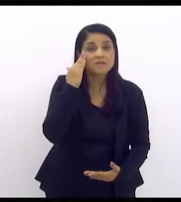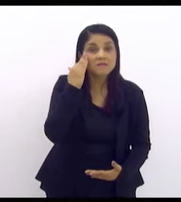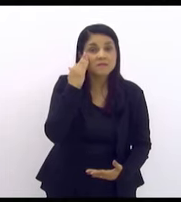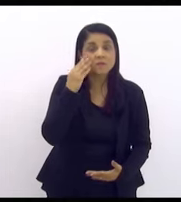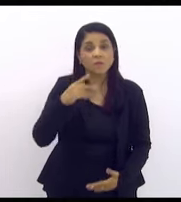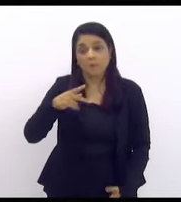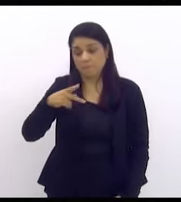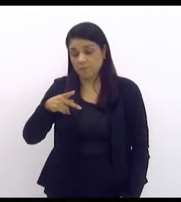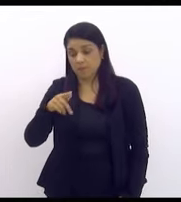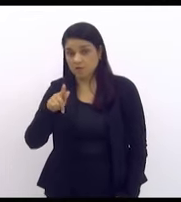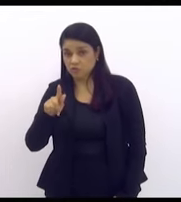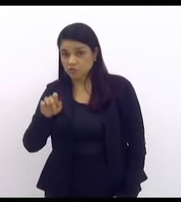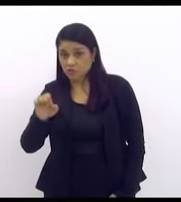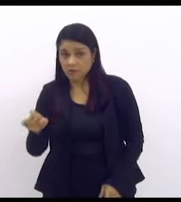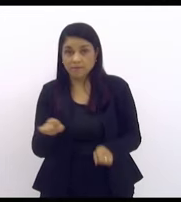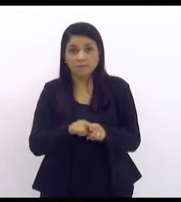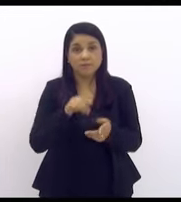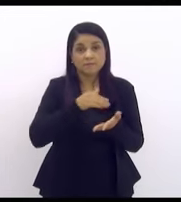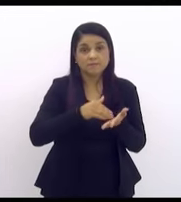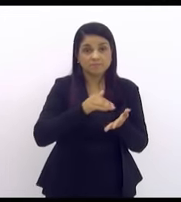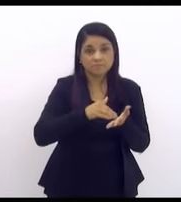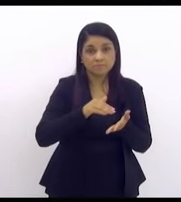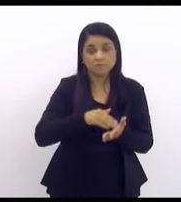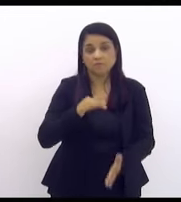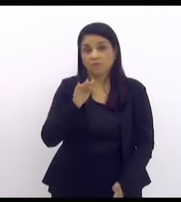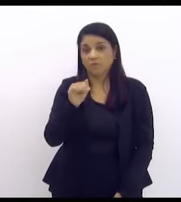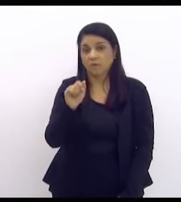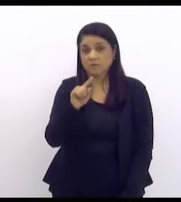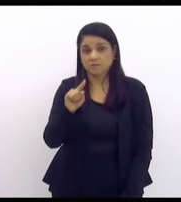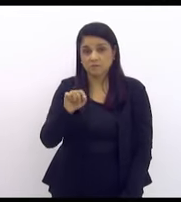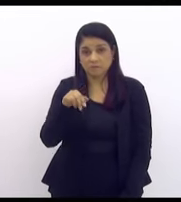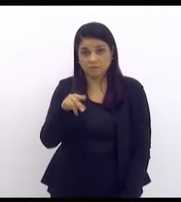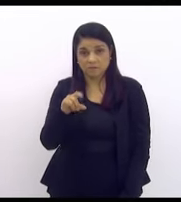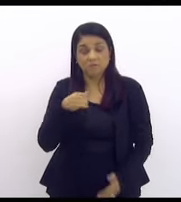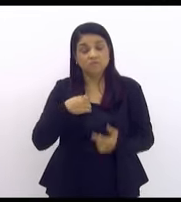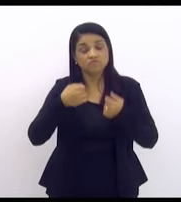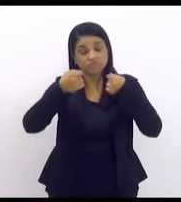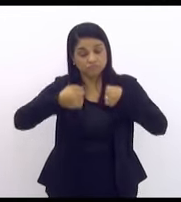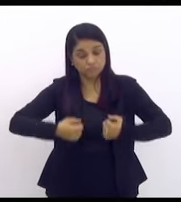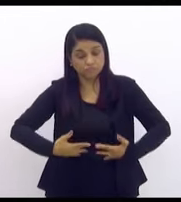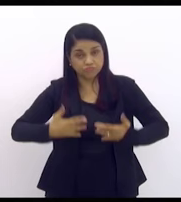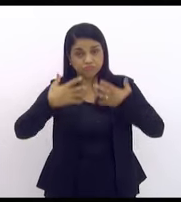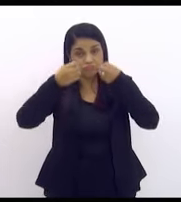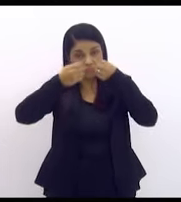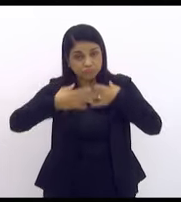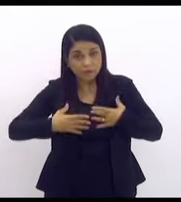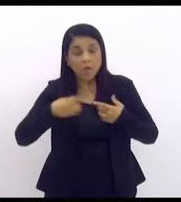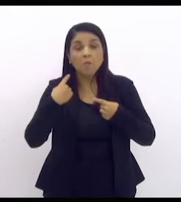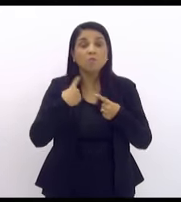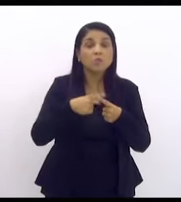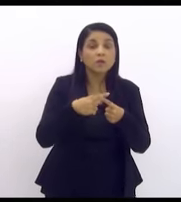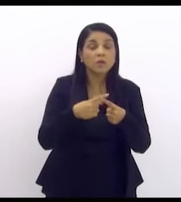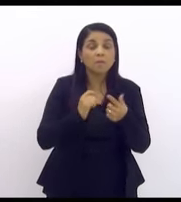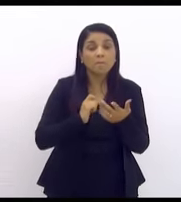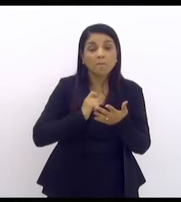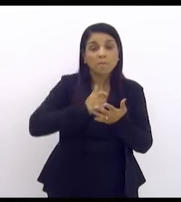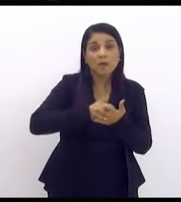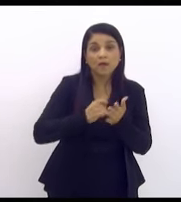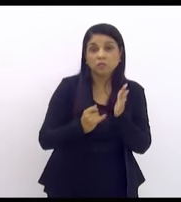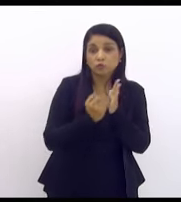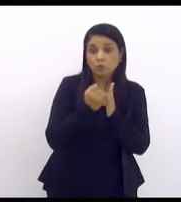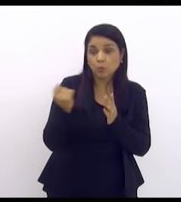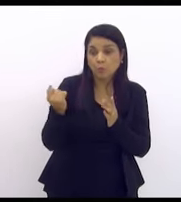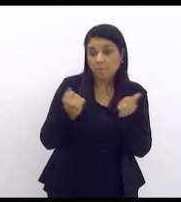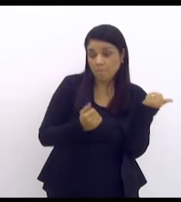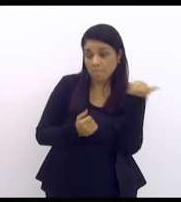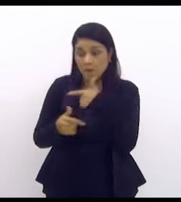PGE, como o secretário de Fazenda, que vem a essa casa para discutir o porquê que se cobra mais, se paga mais o juro do que se paga a